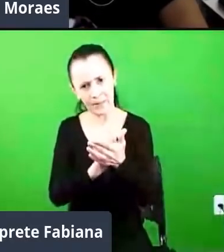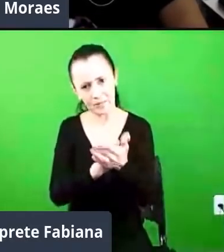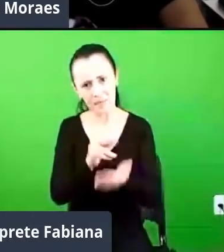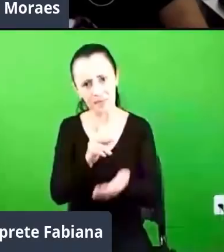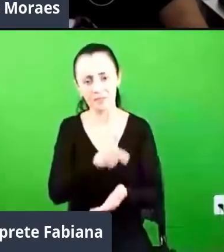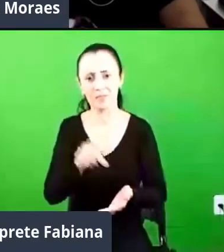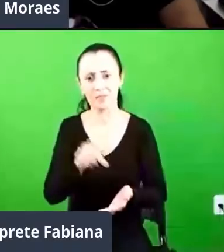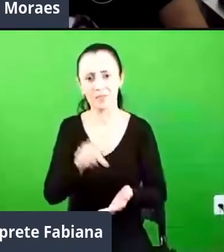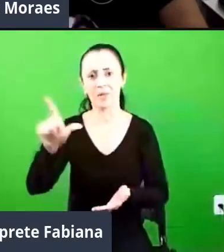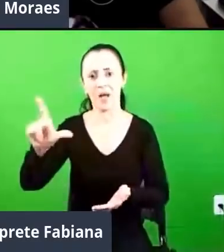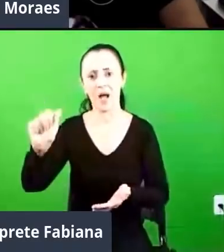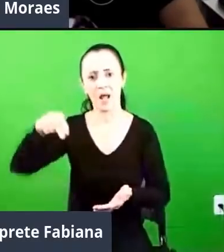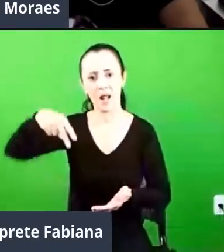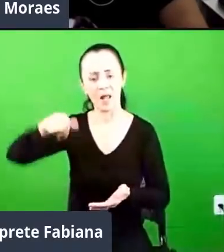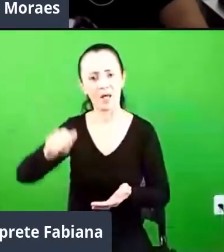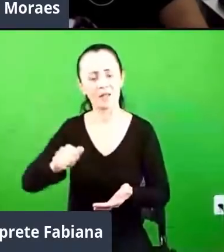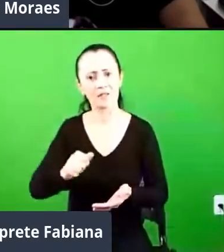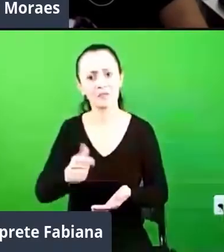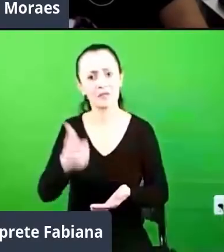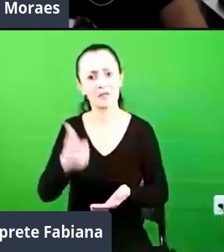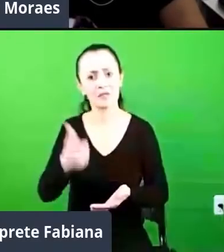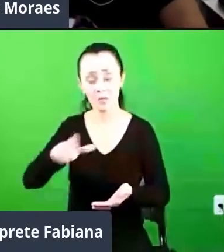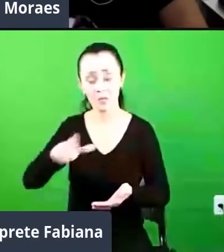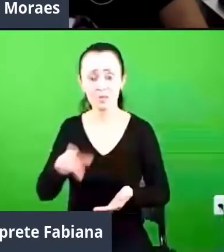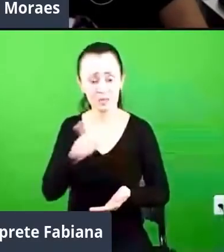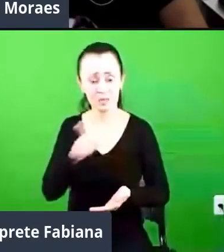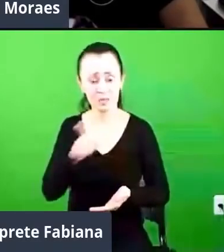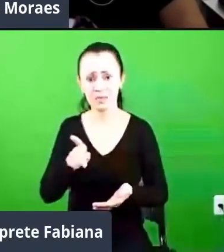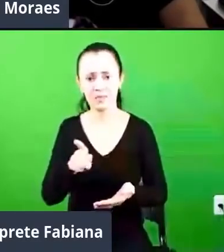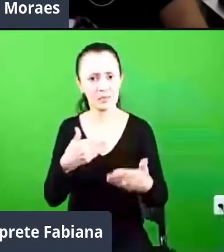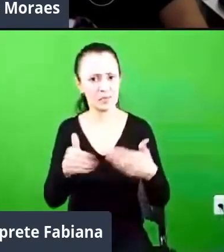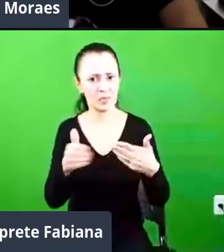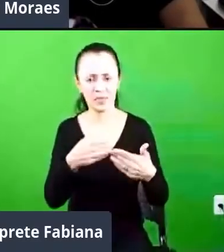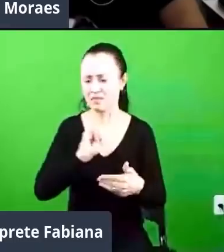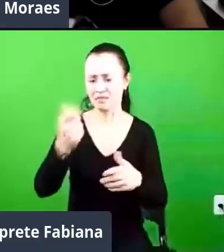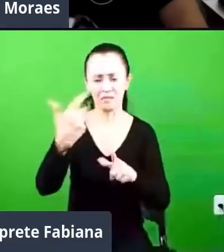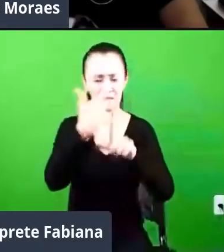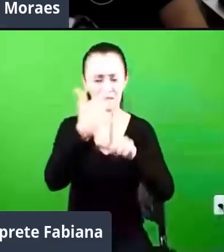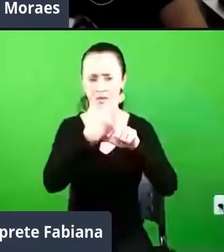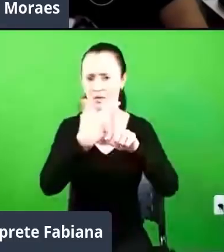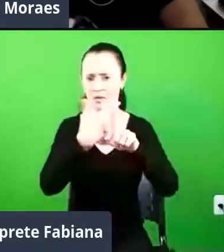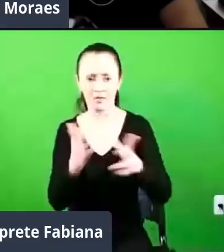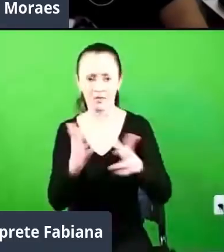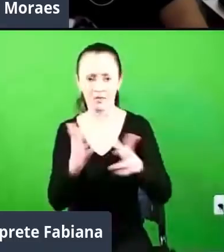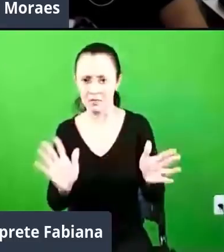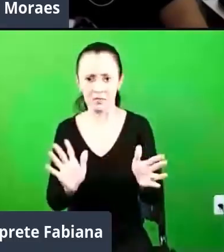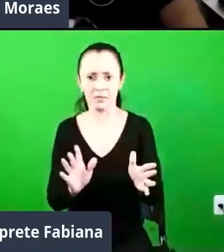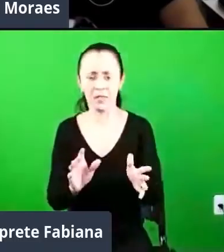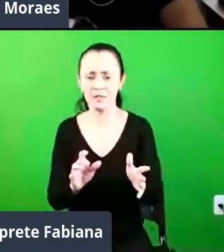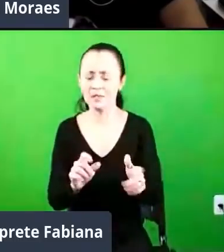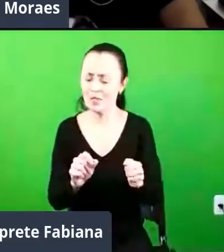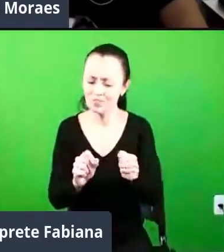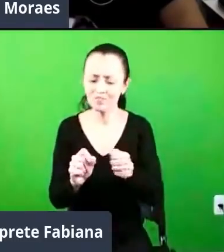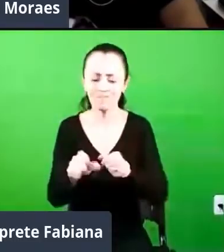estão fazendo, mesmo aqueles que não estão gravando as aulas, estão dando o melhor, né, fazendo o melhor para que a escola